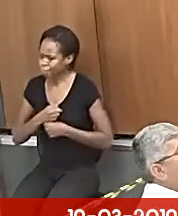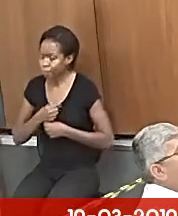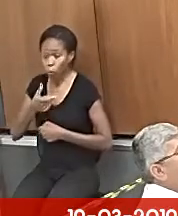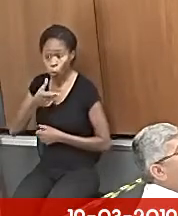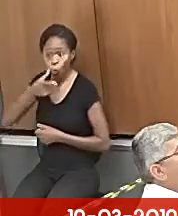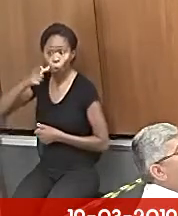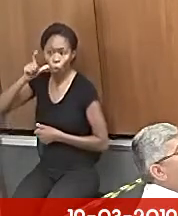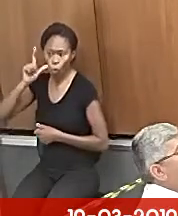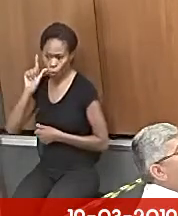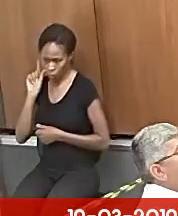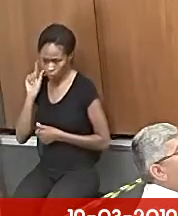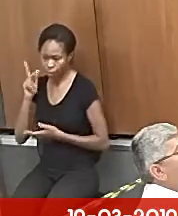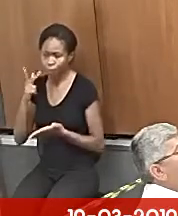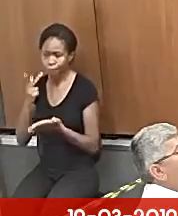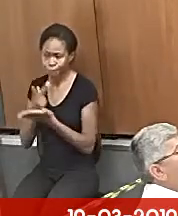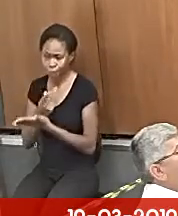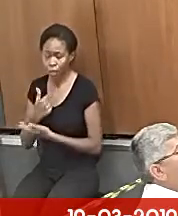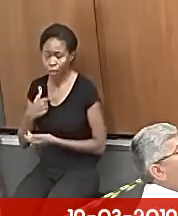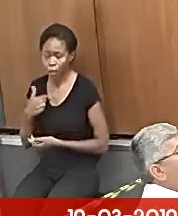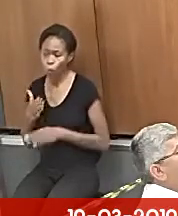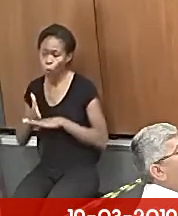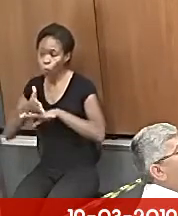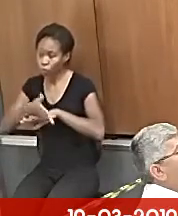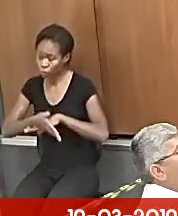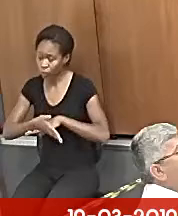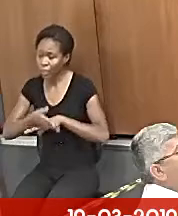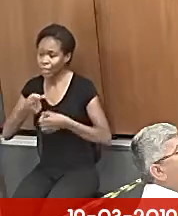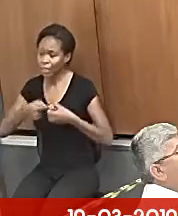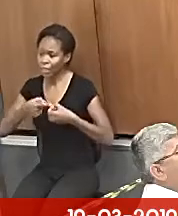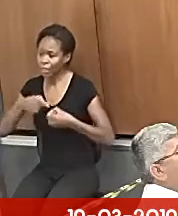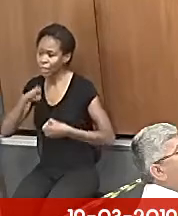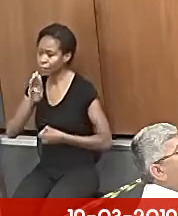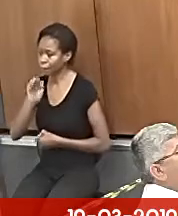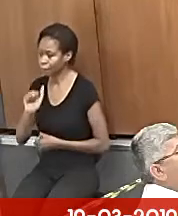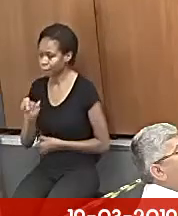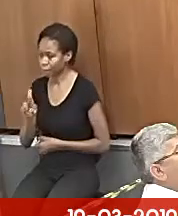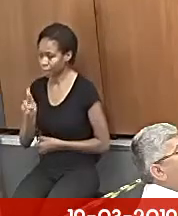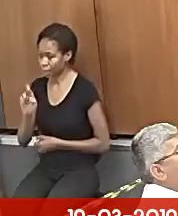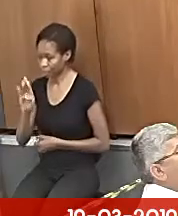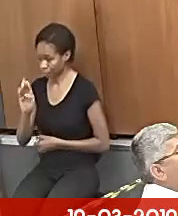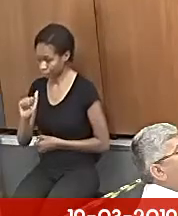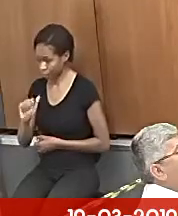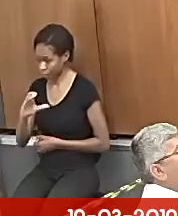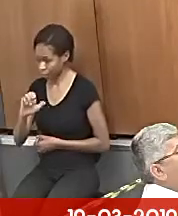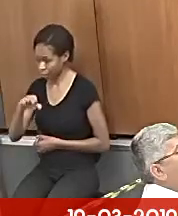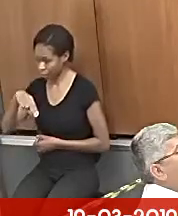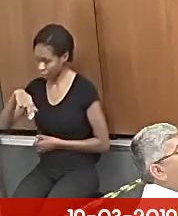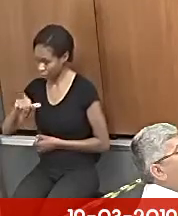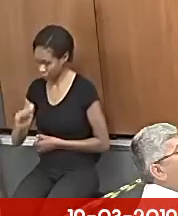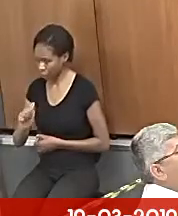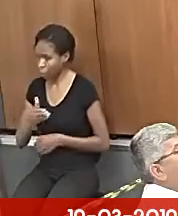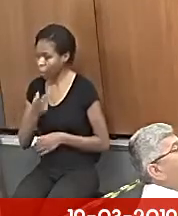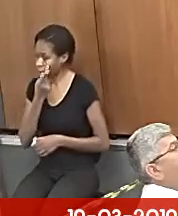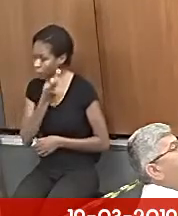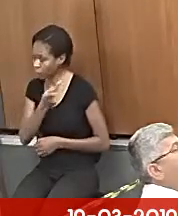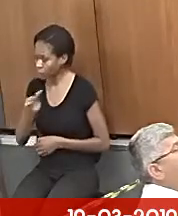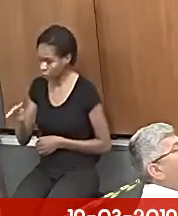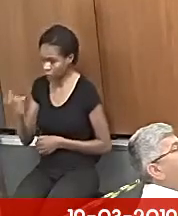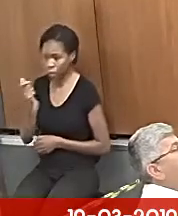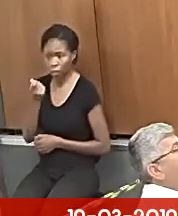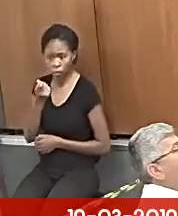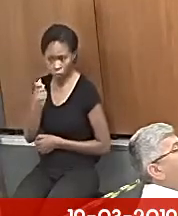senhoras e idéia eu estive na cidade de barbacena para visitar uma associação e